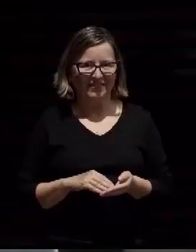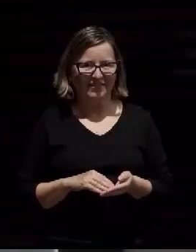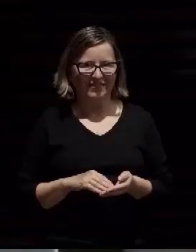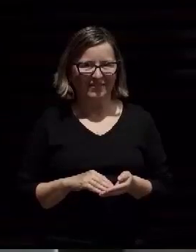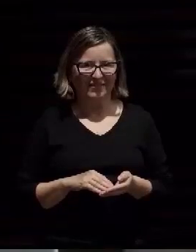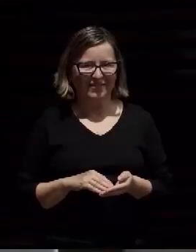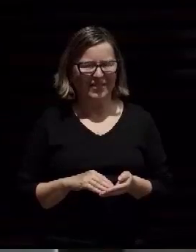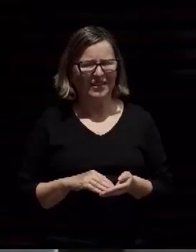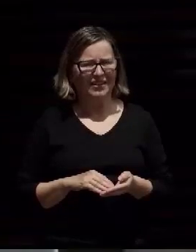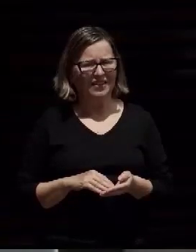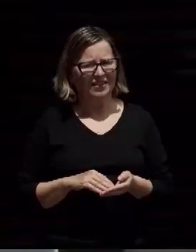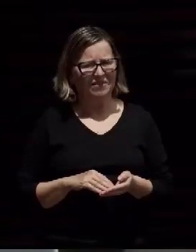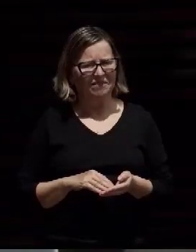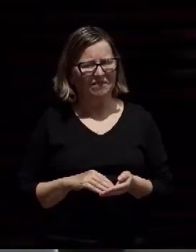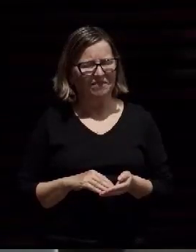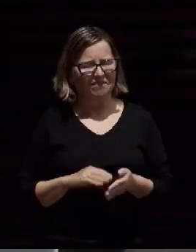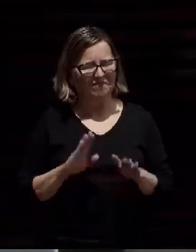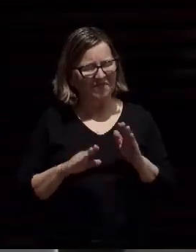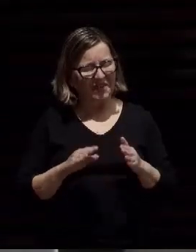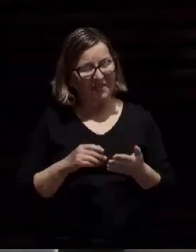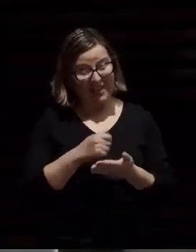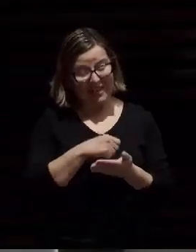escrevo algumas coisas assim para